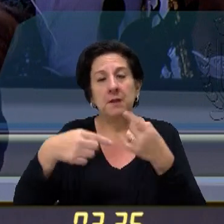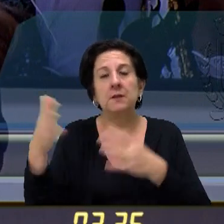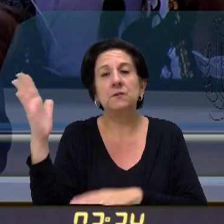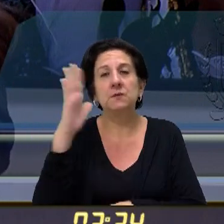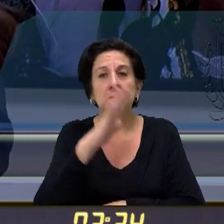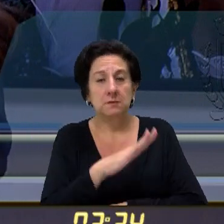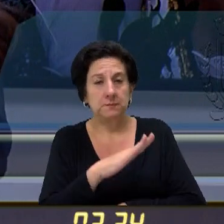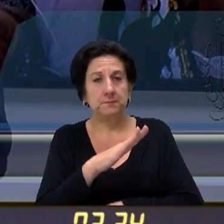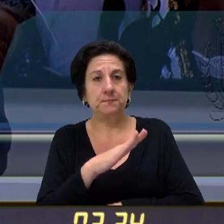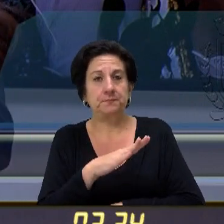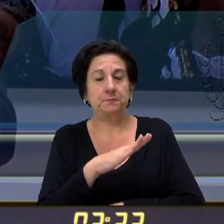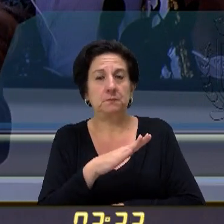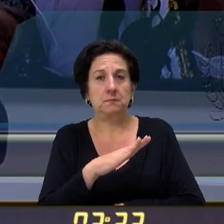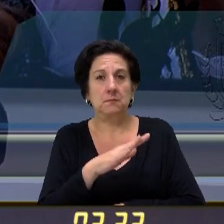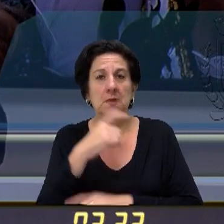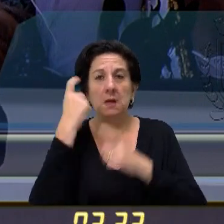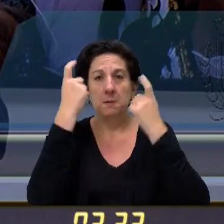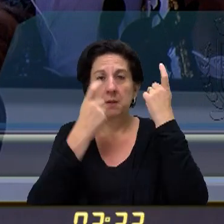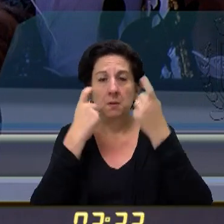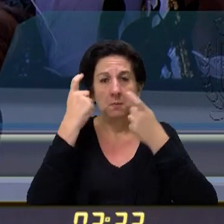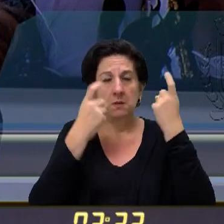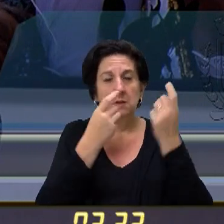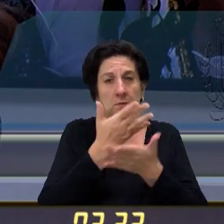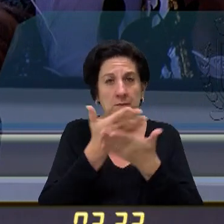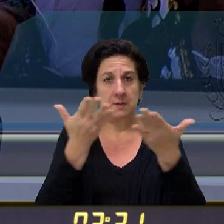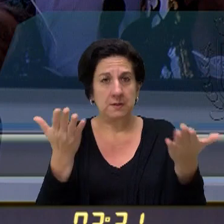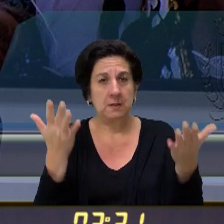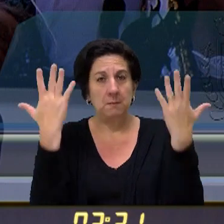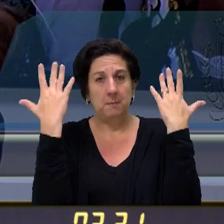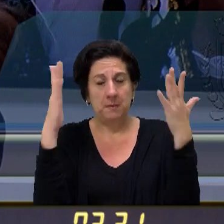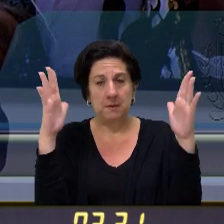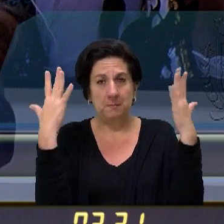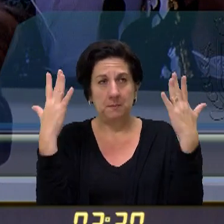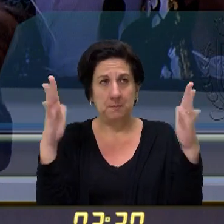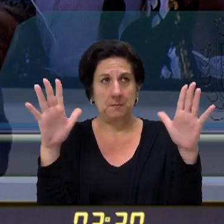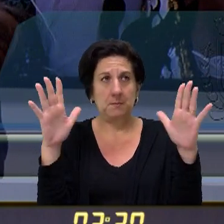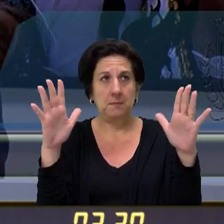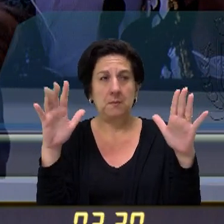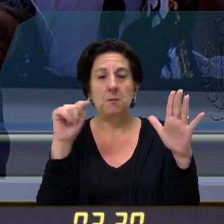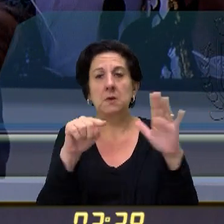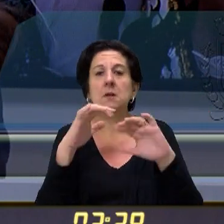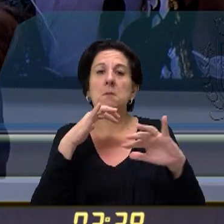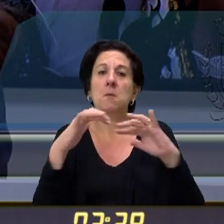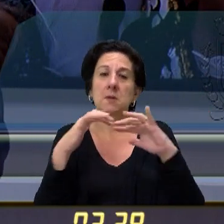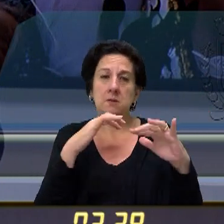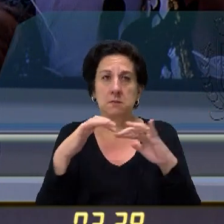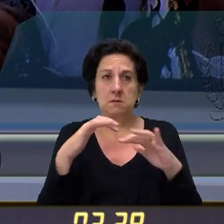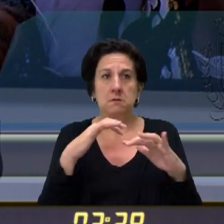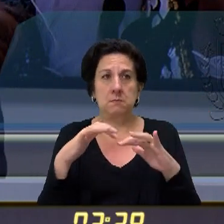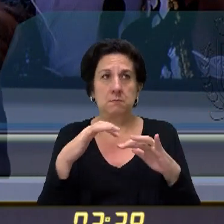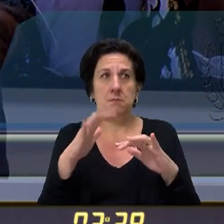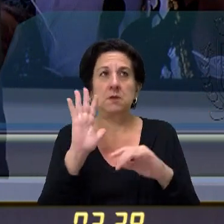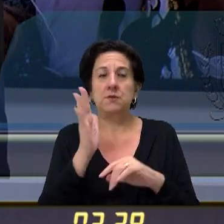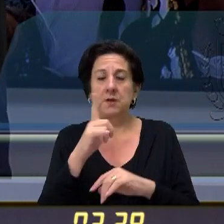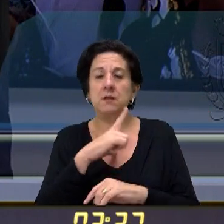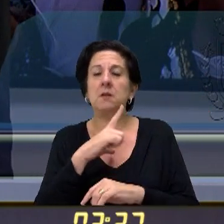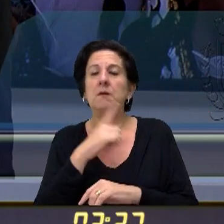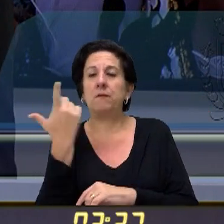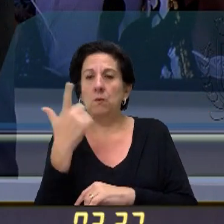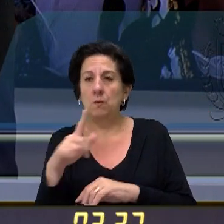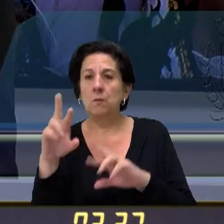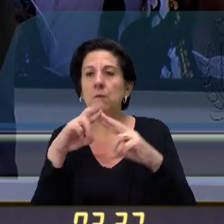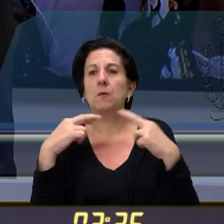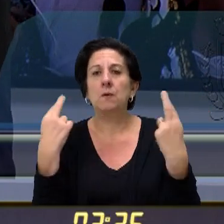trazer a preocupação de vocês, quero parabenizá-los por essa mobilização. Já houve outras reuniões